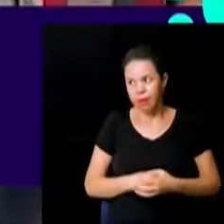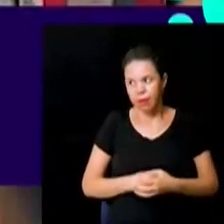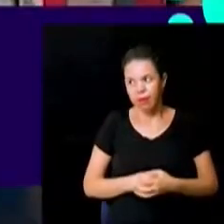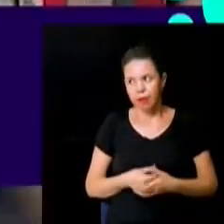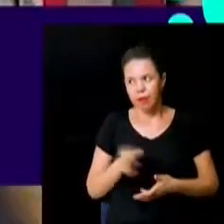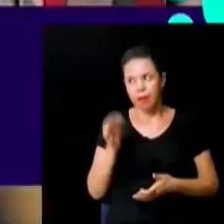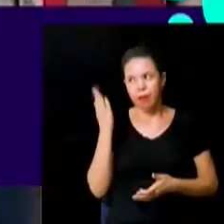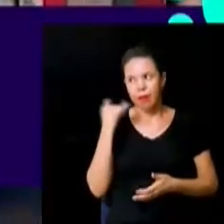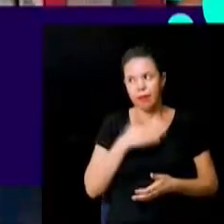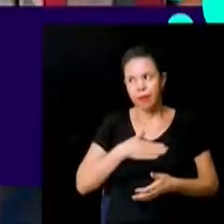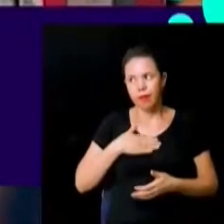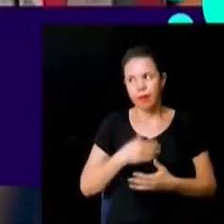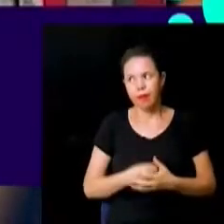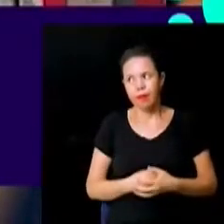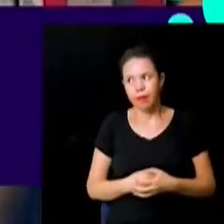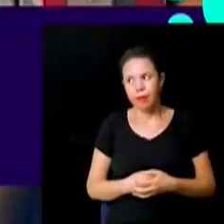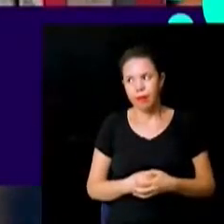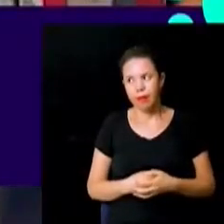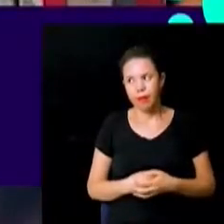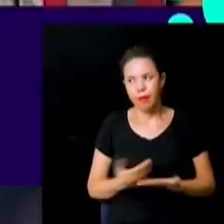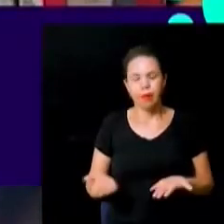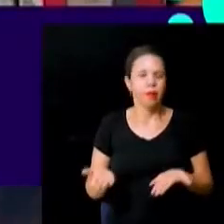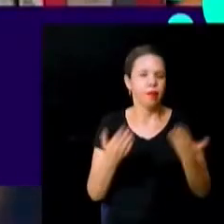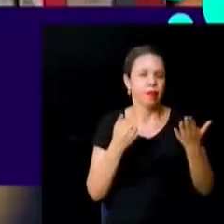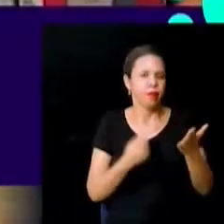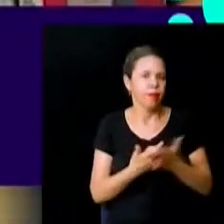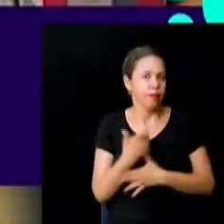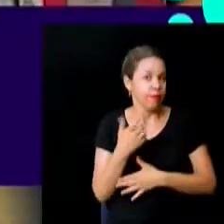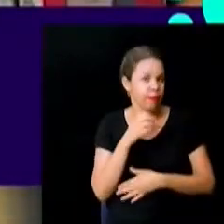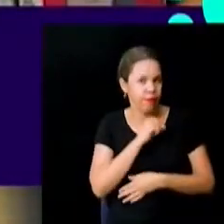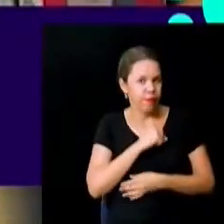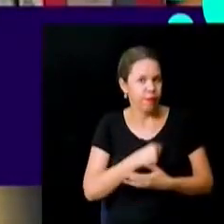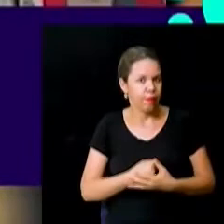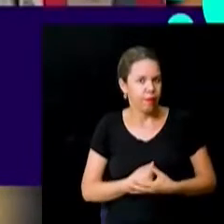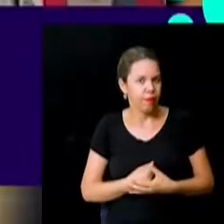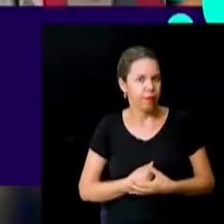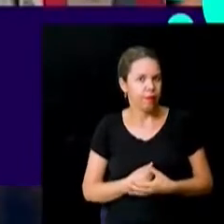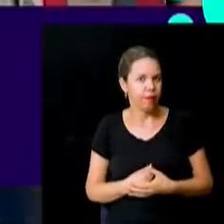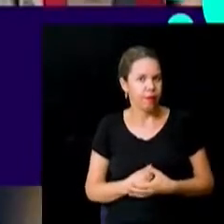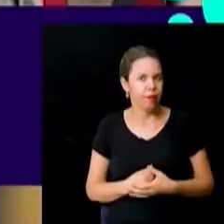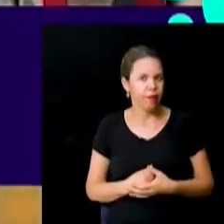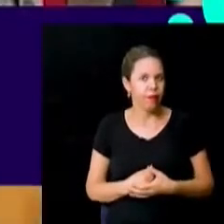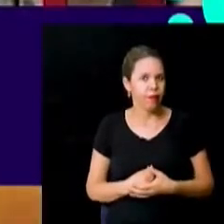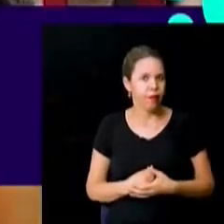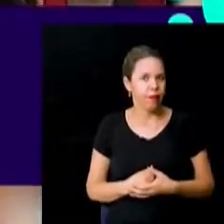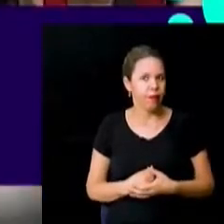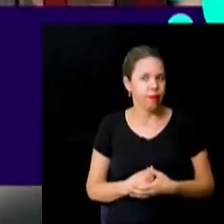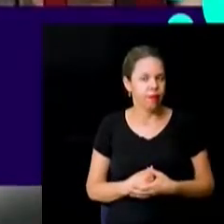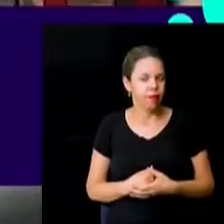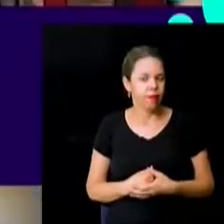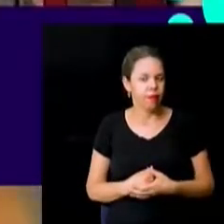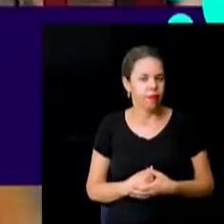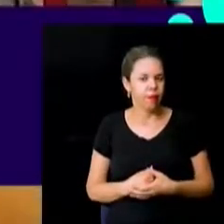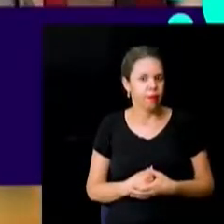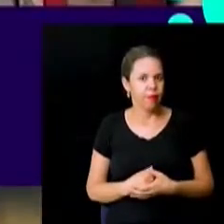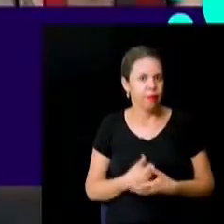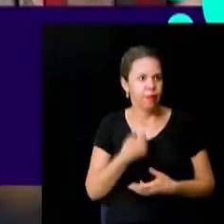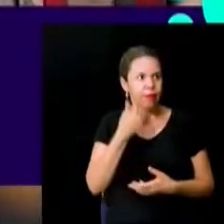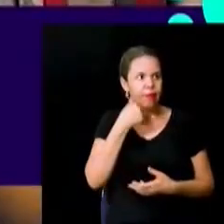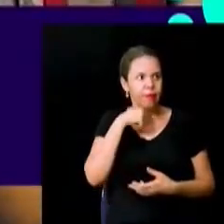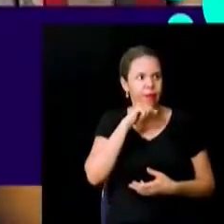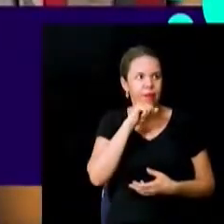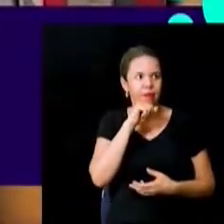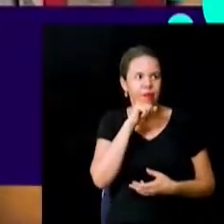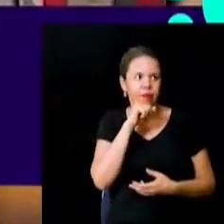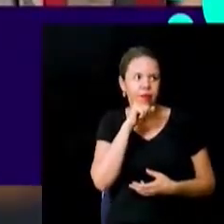demais. Tenho certeza que vocês vão adorar. Então corra para comprar os ingressos. Ai, minha mãe,